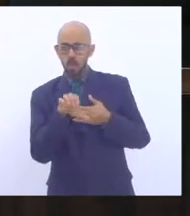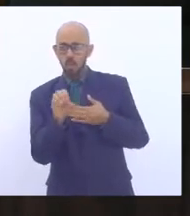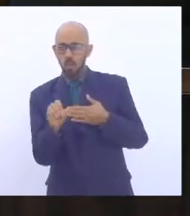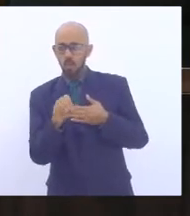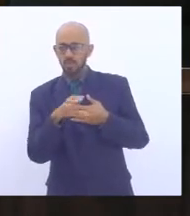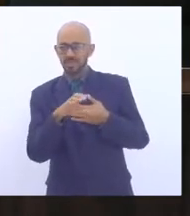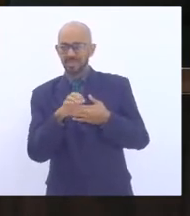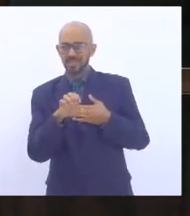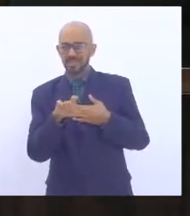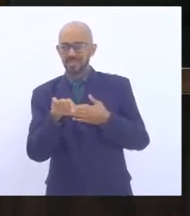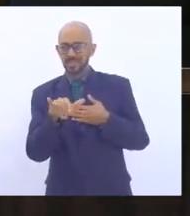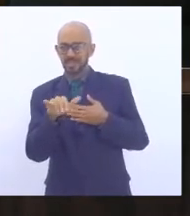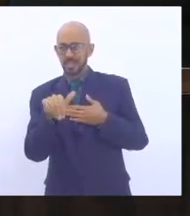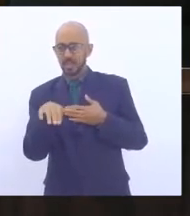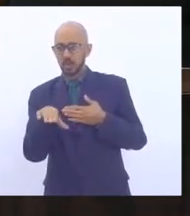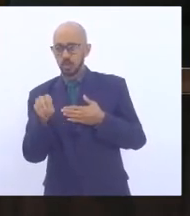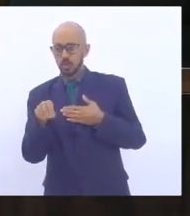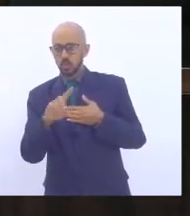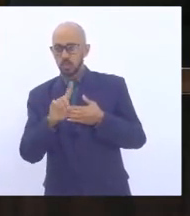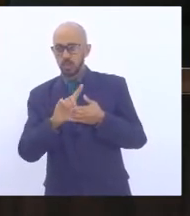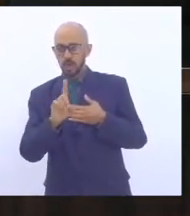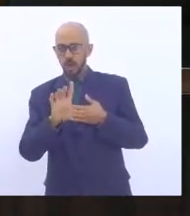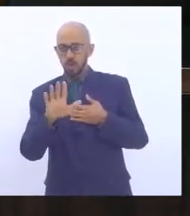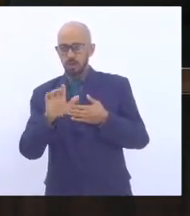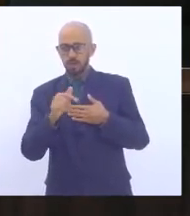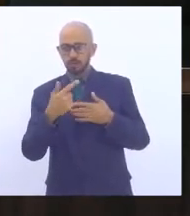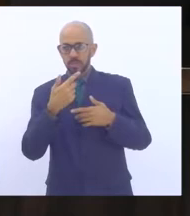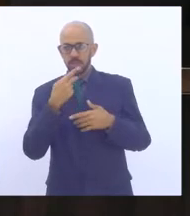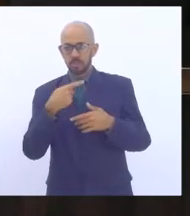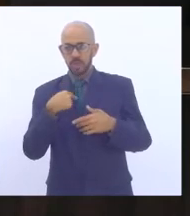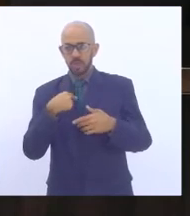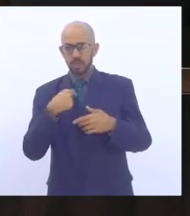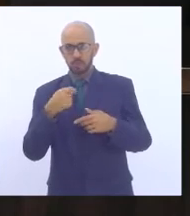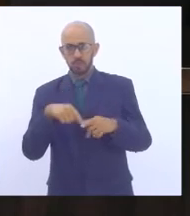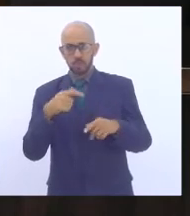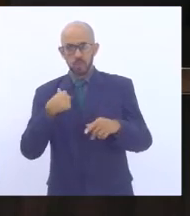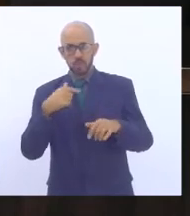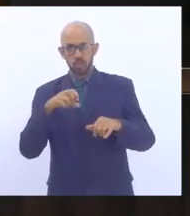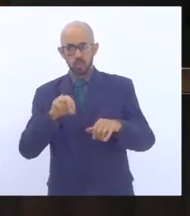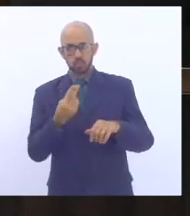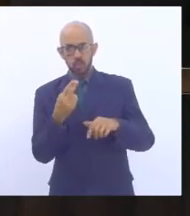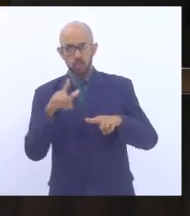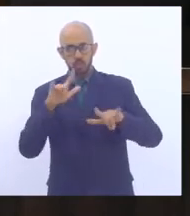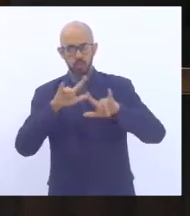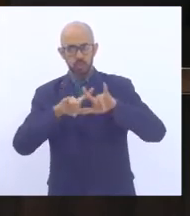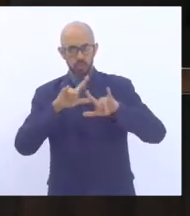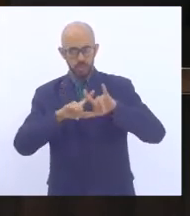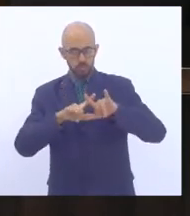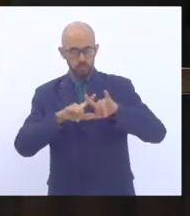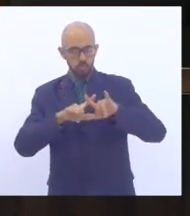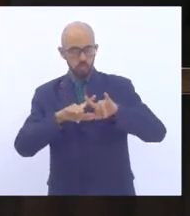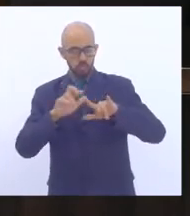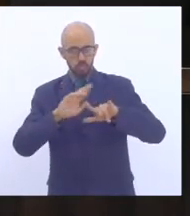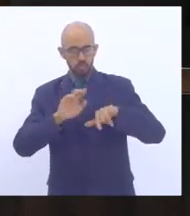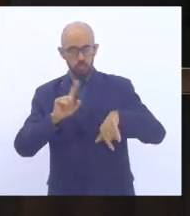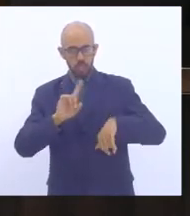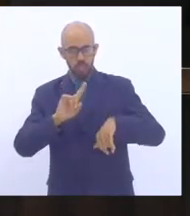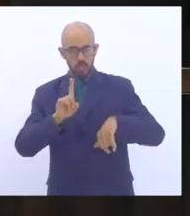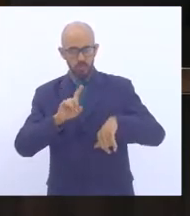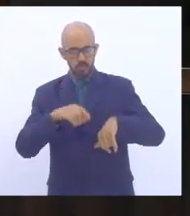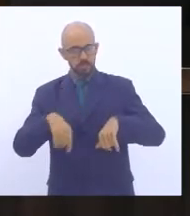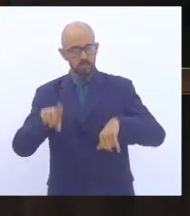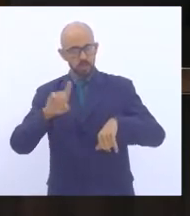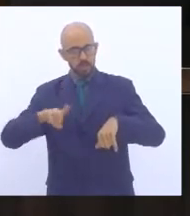aproveitando disso para para mim chamar de miliciano muito dos nossos inclusive mas papai do céu